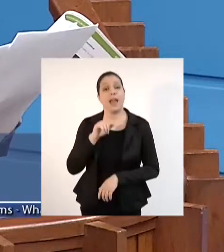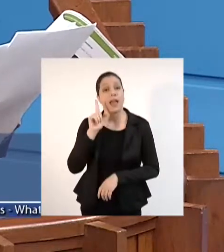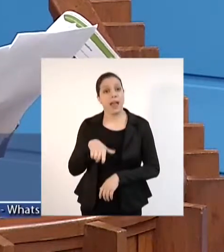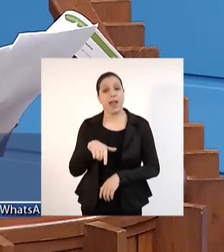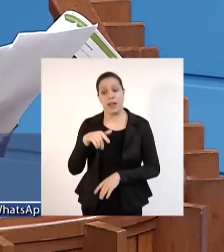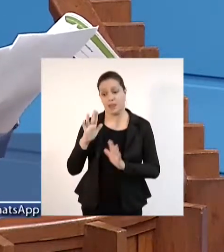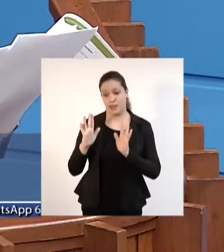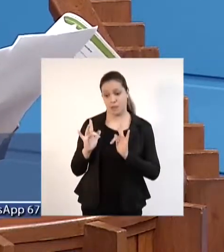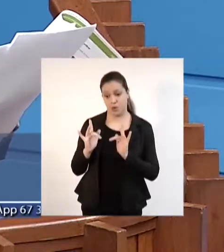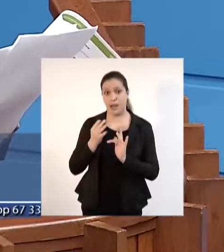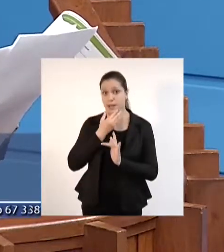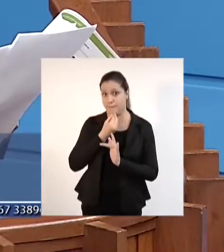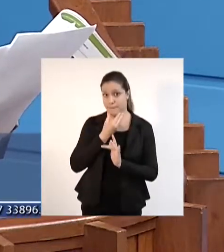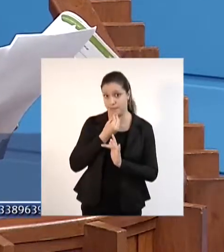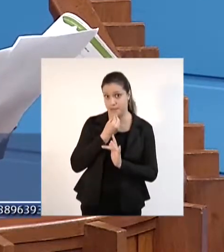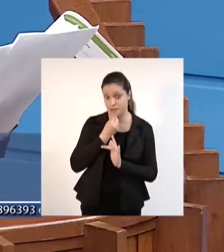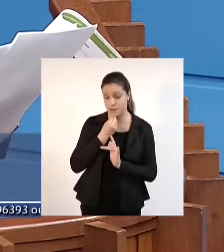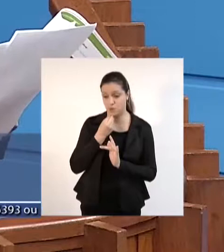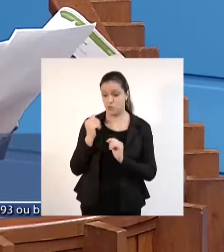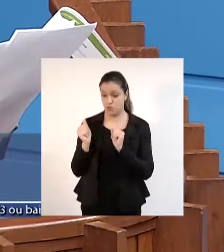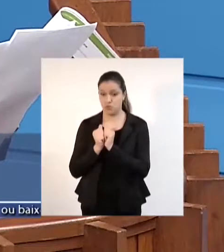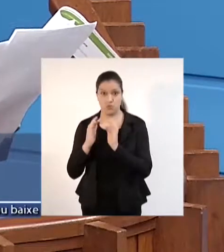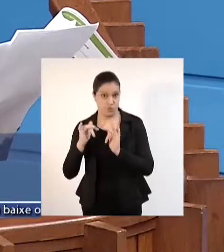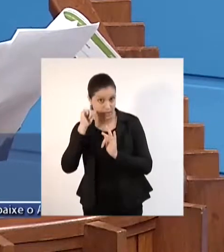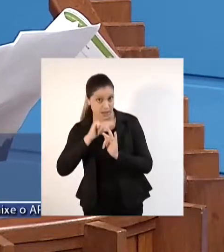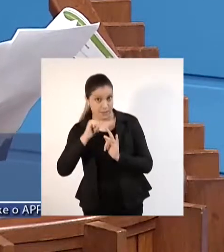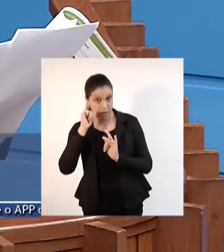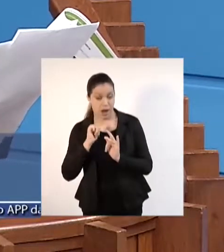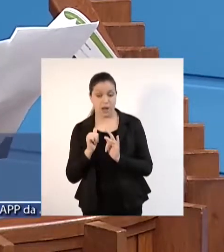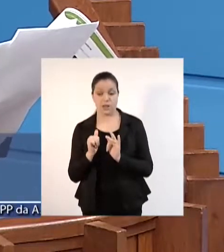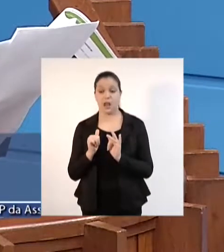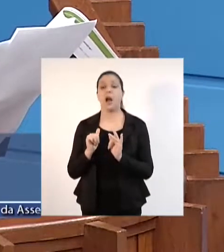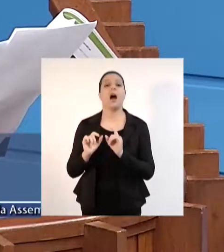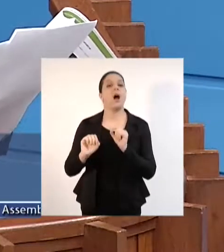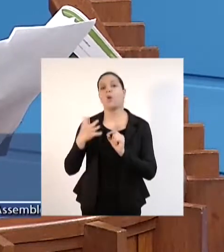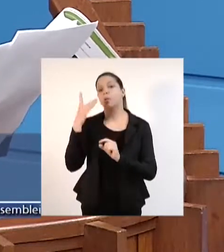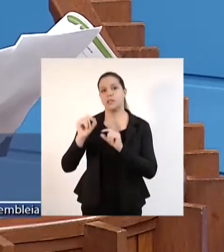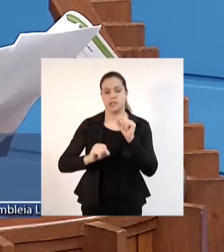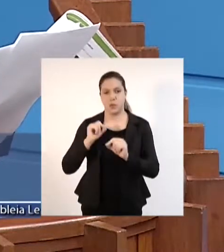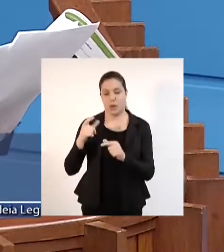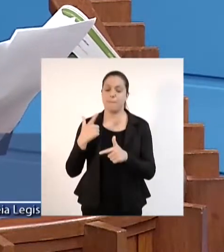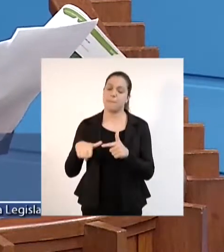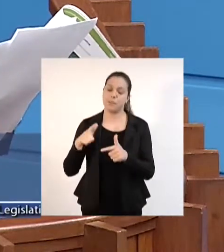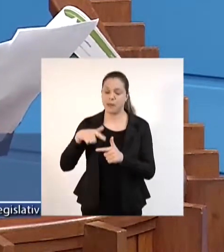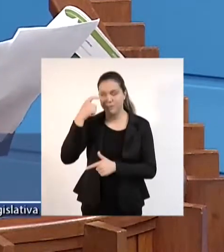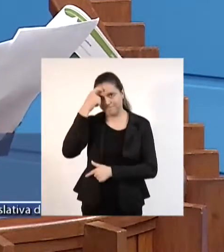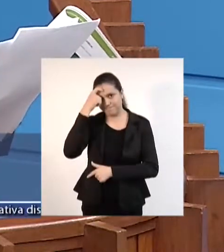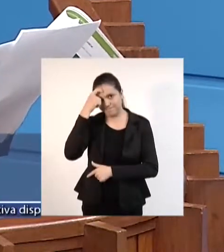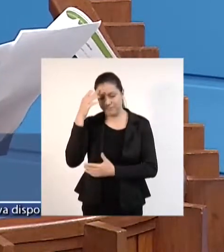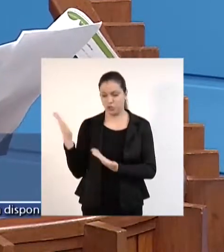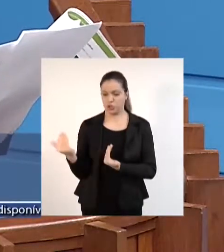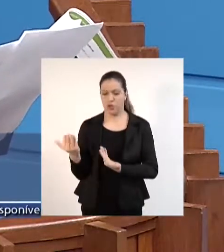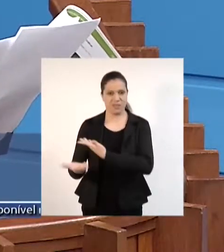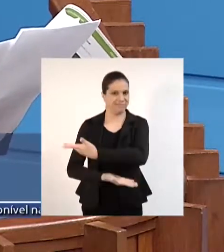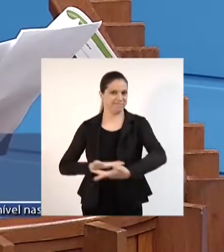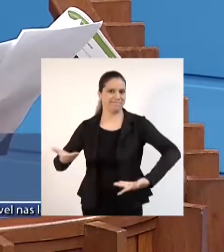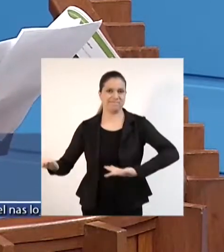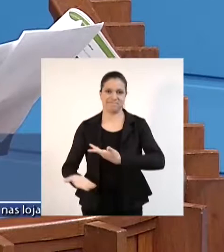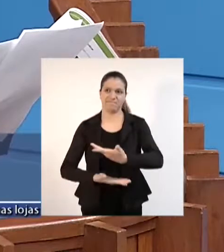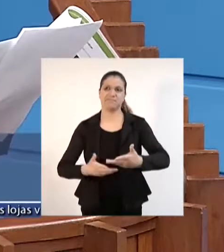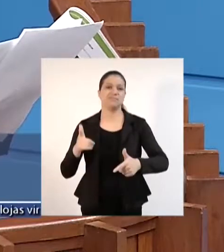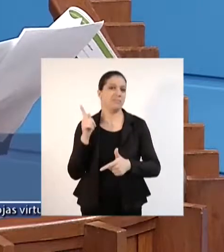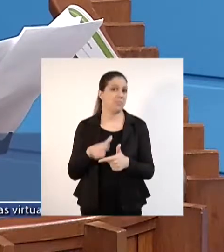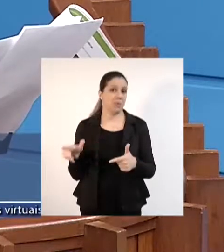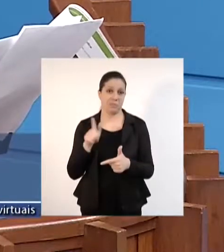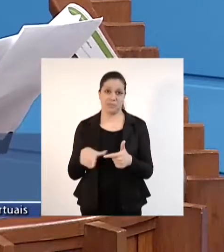a namorada, cujo sofrimento psicológico afetou o adolescente. Sem informação de como buscar ajuda,